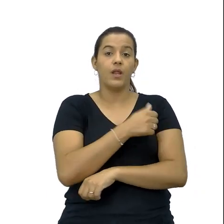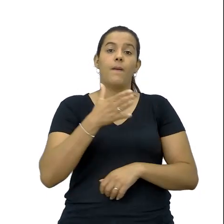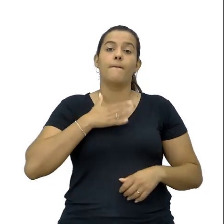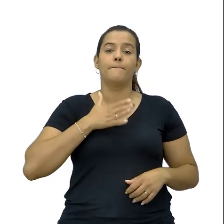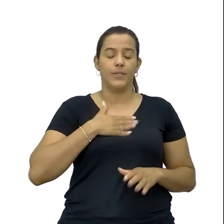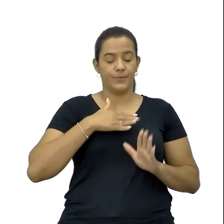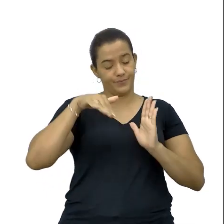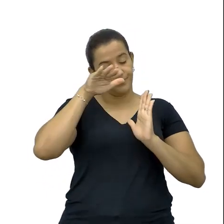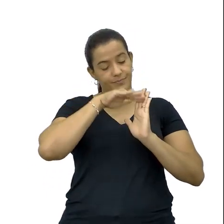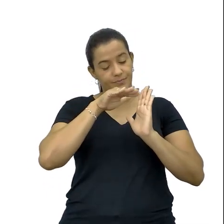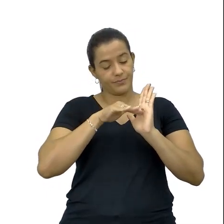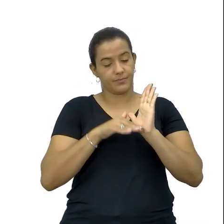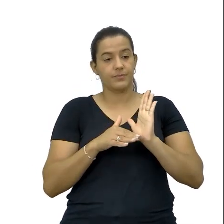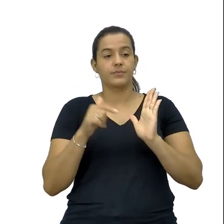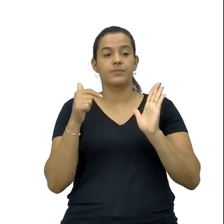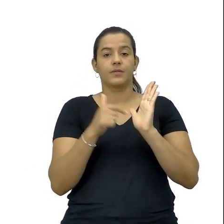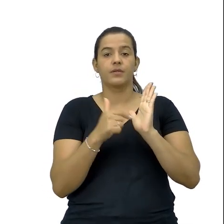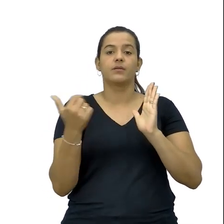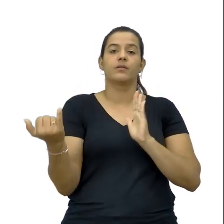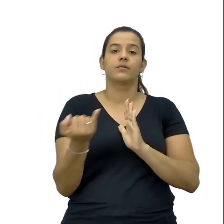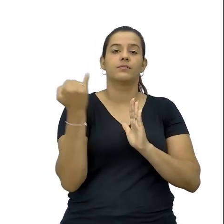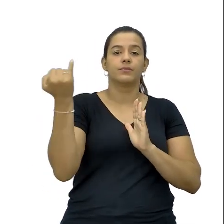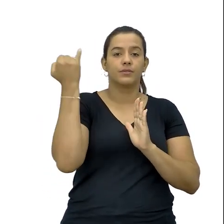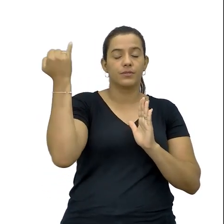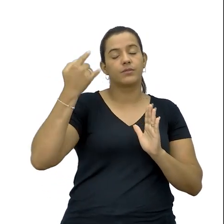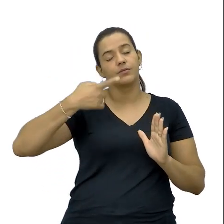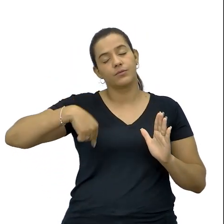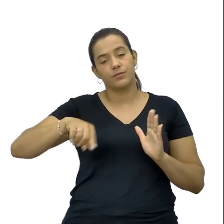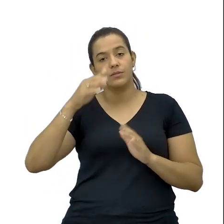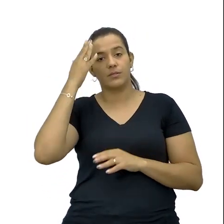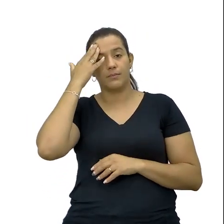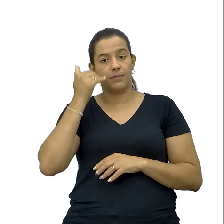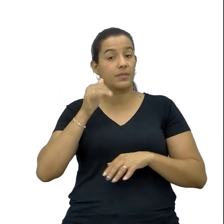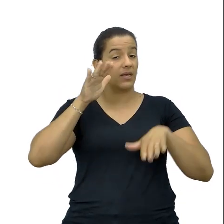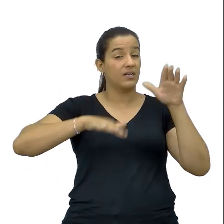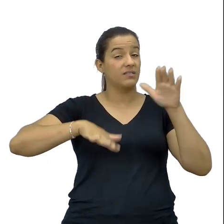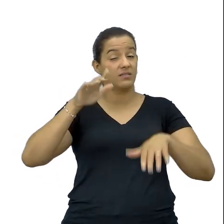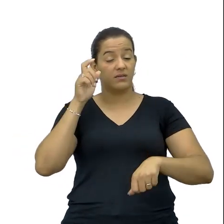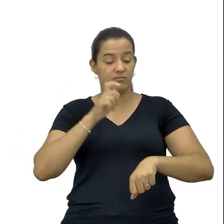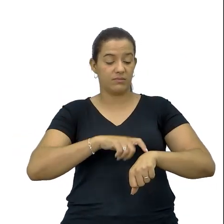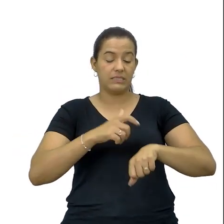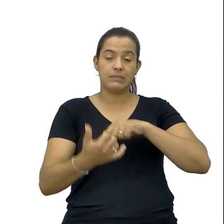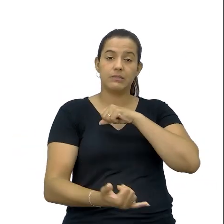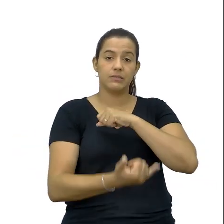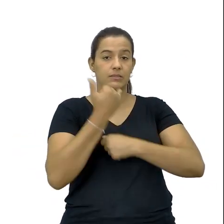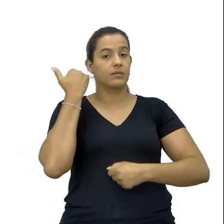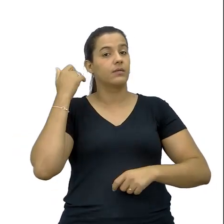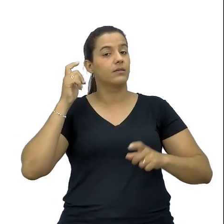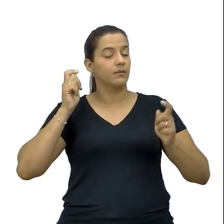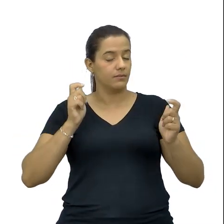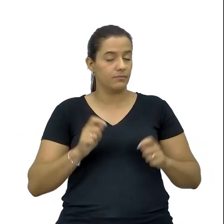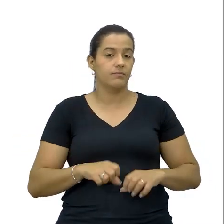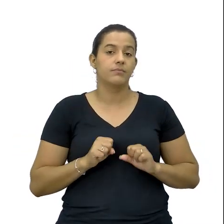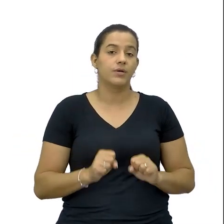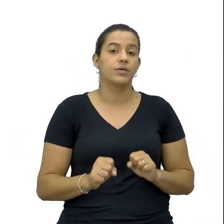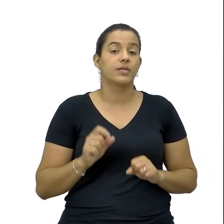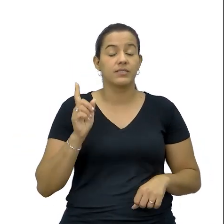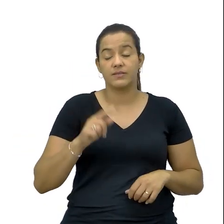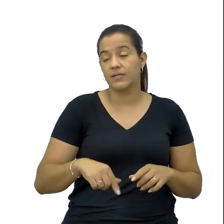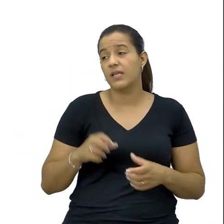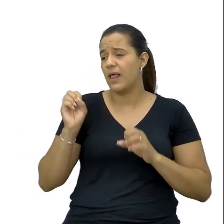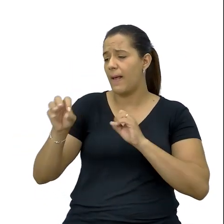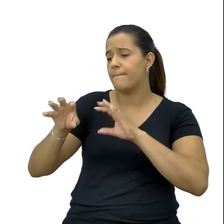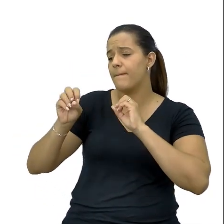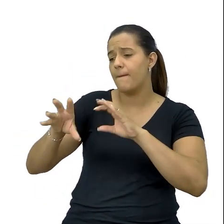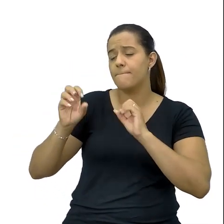O cronograma é de suma importância, porque nós sabemos que o tempo é nosso inimigo. Quando a gente menos pensa, né, já acabou a aula, já